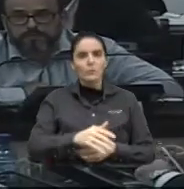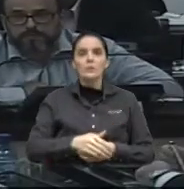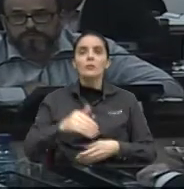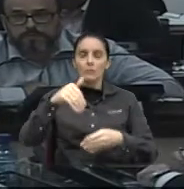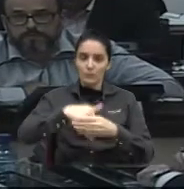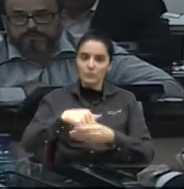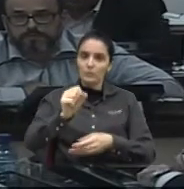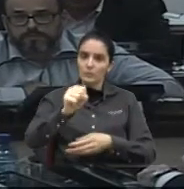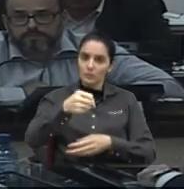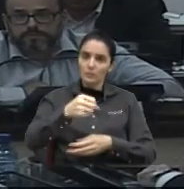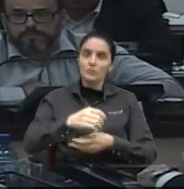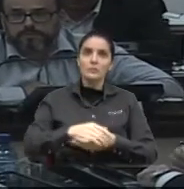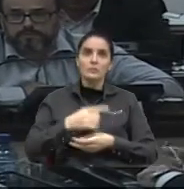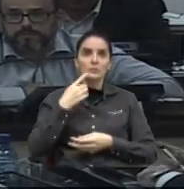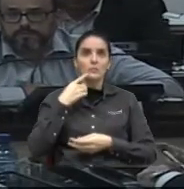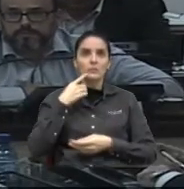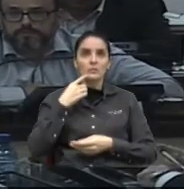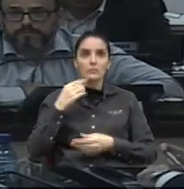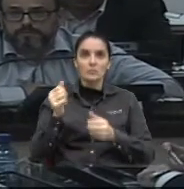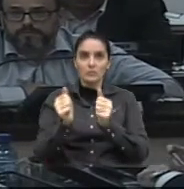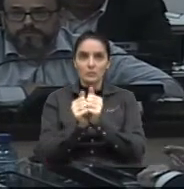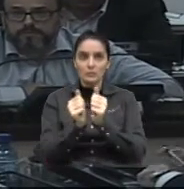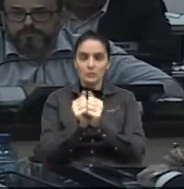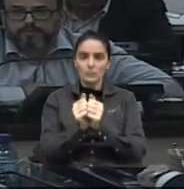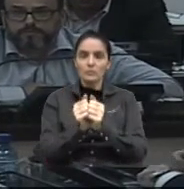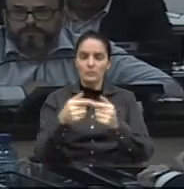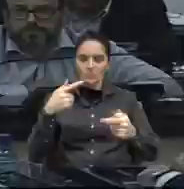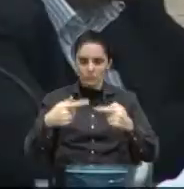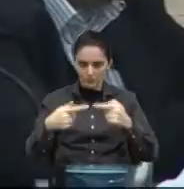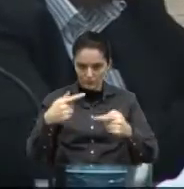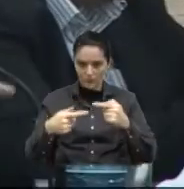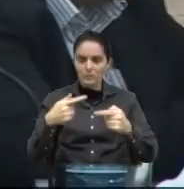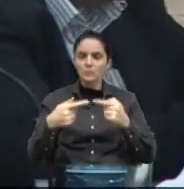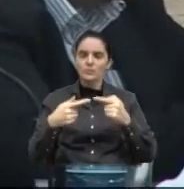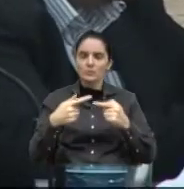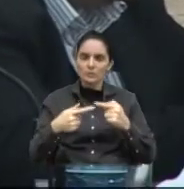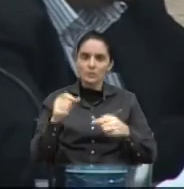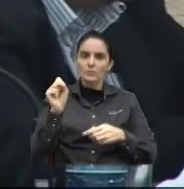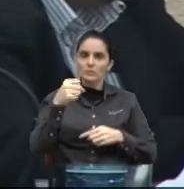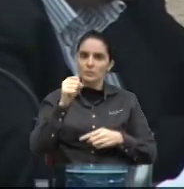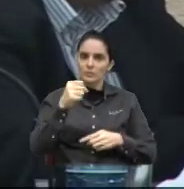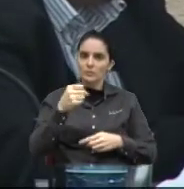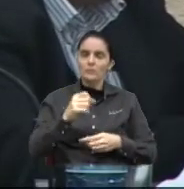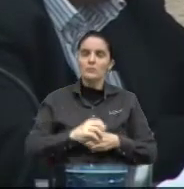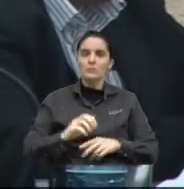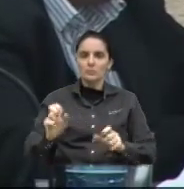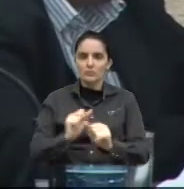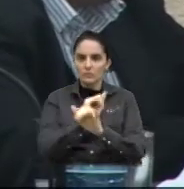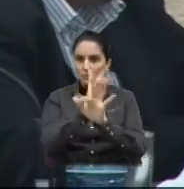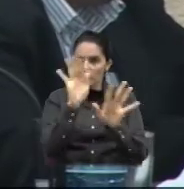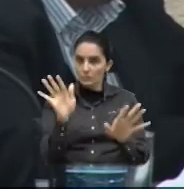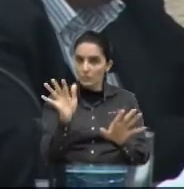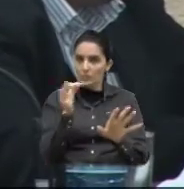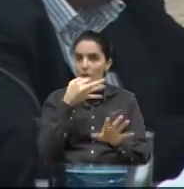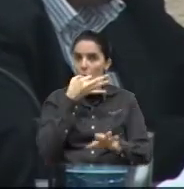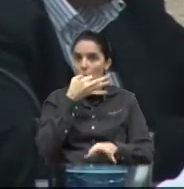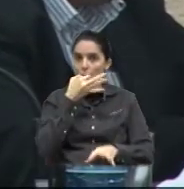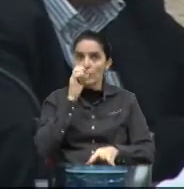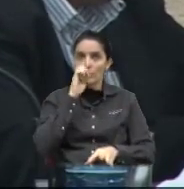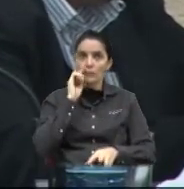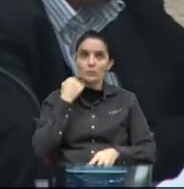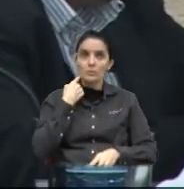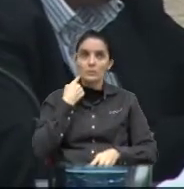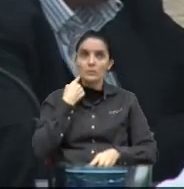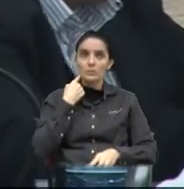moção viu cleiton e amanhã estarei em frente a frente com ele vou debater vou falar e vou expor a minha a a